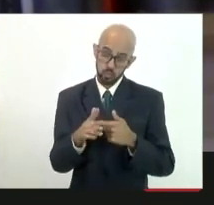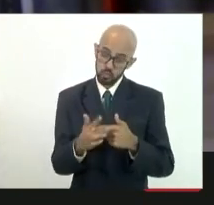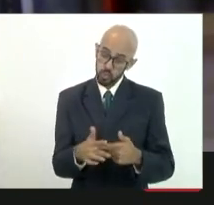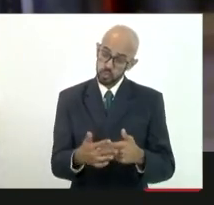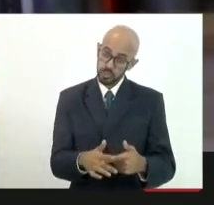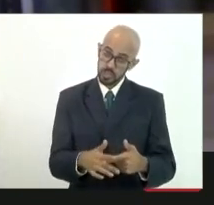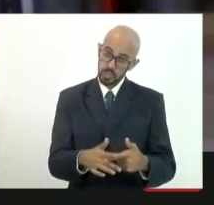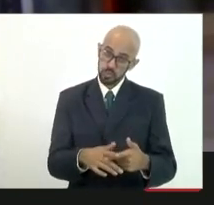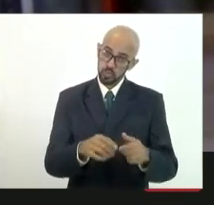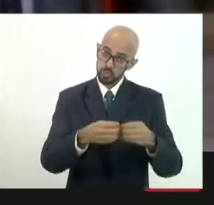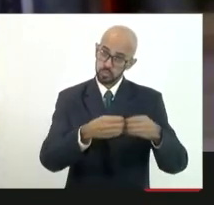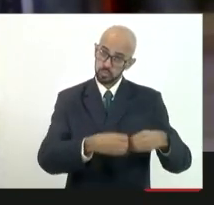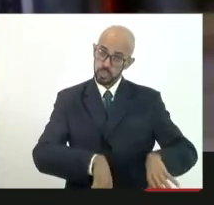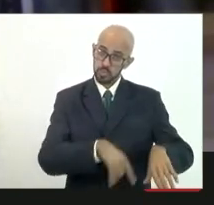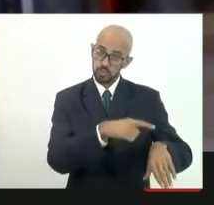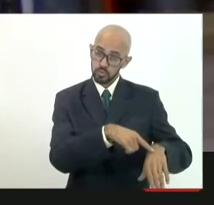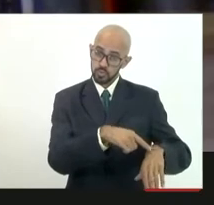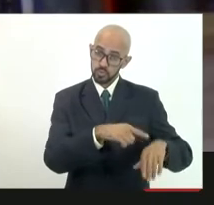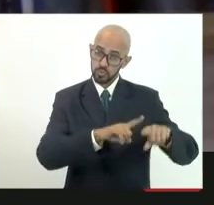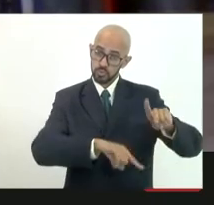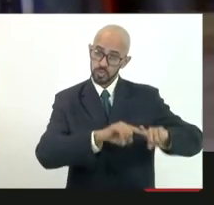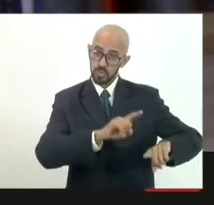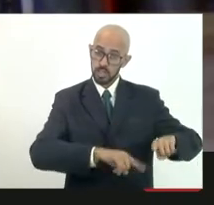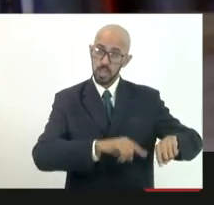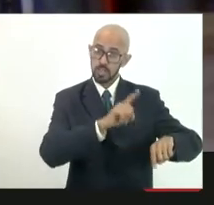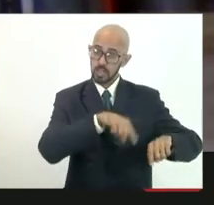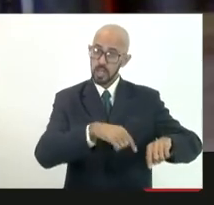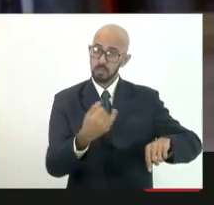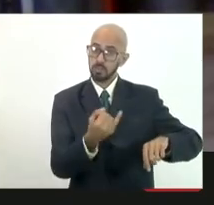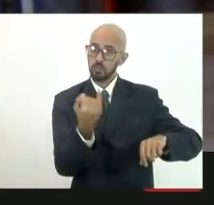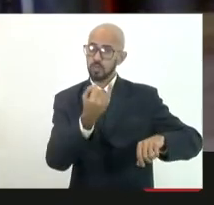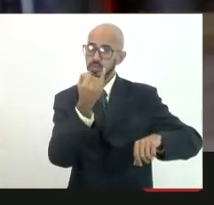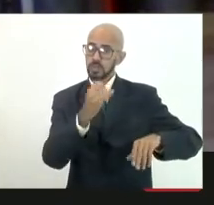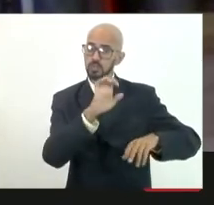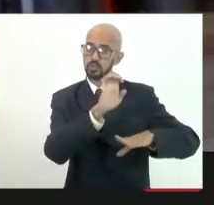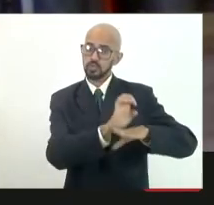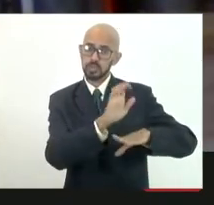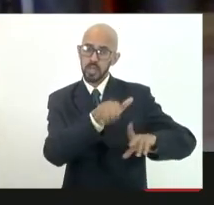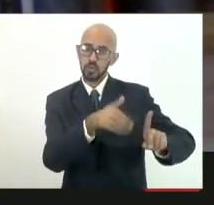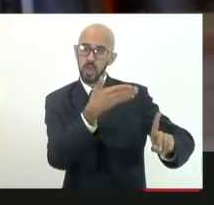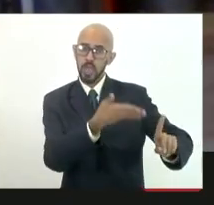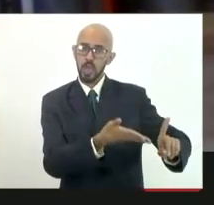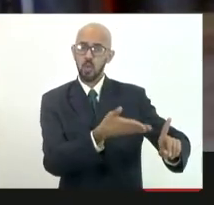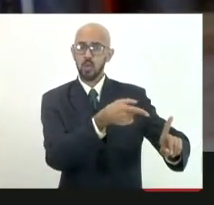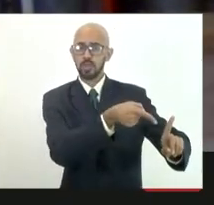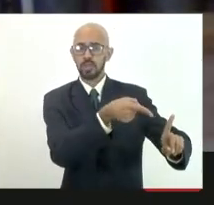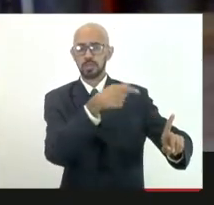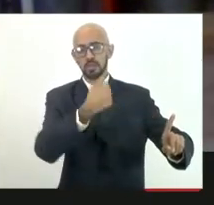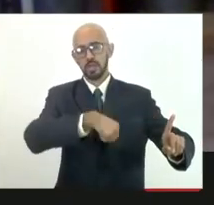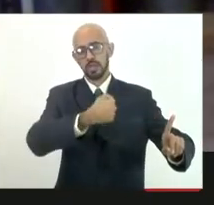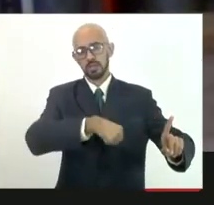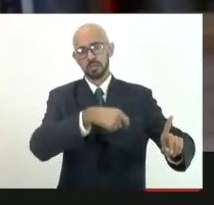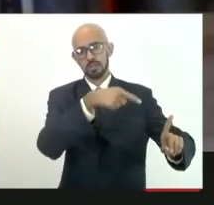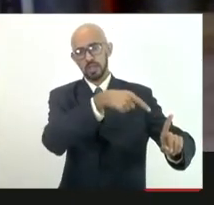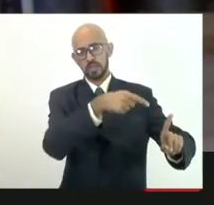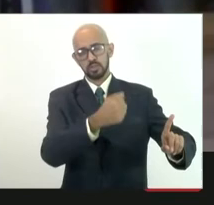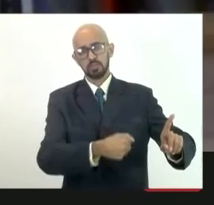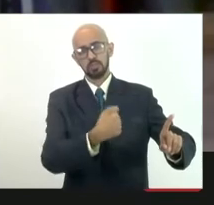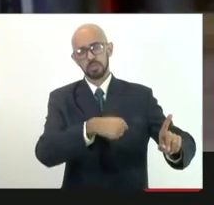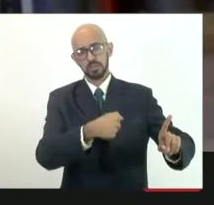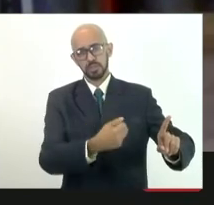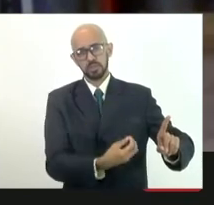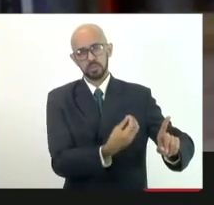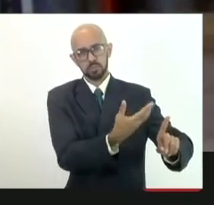considero fundamental trabalhar para que o Estado reconheça a necessidade de